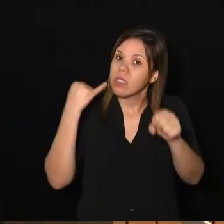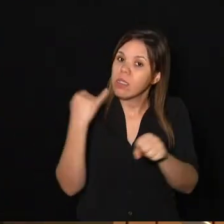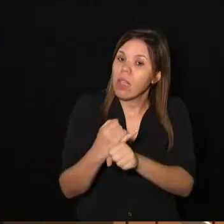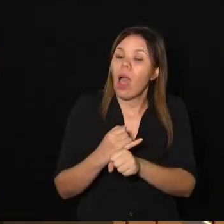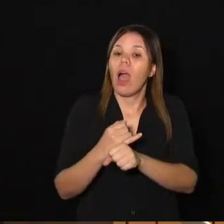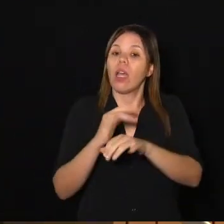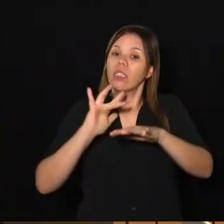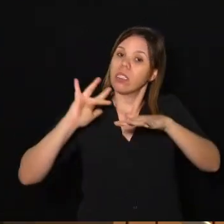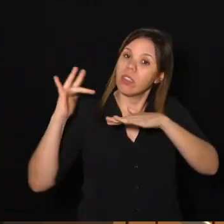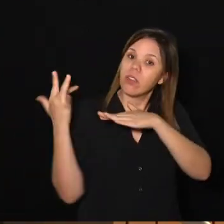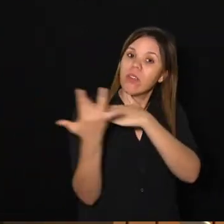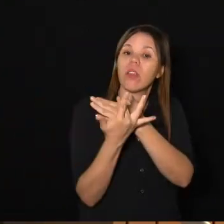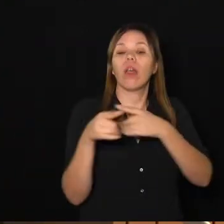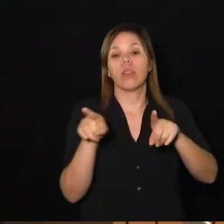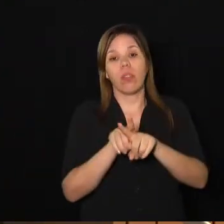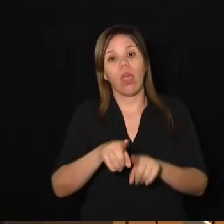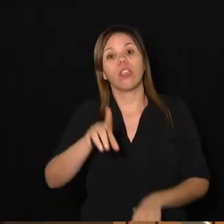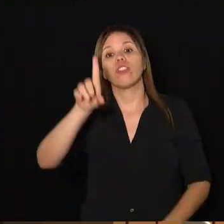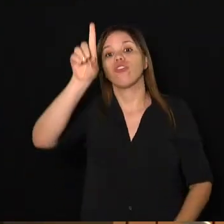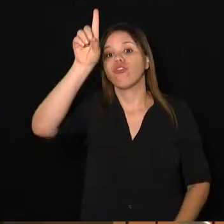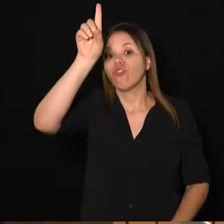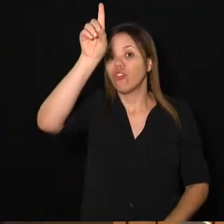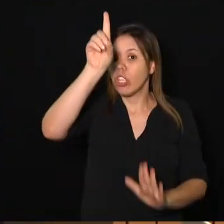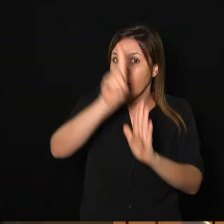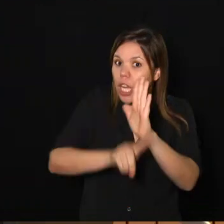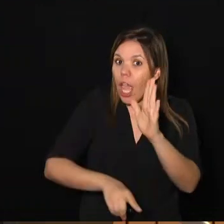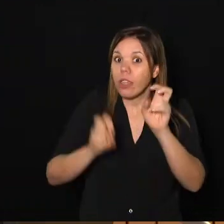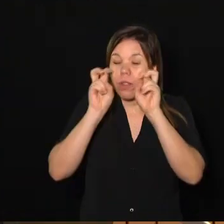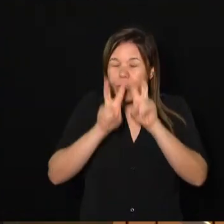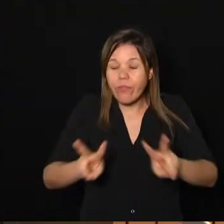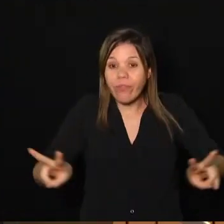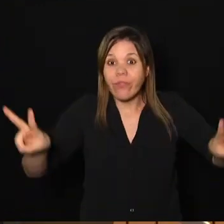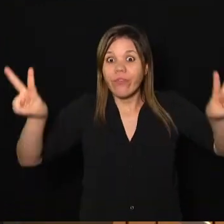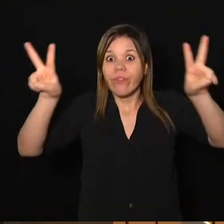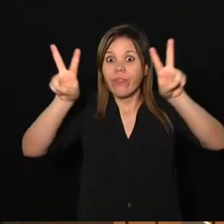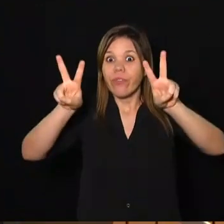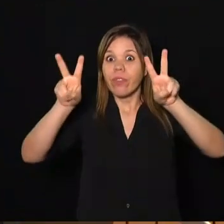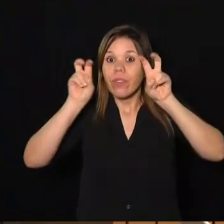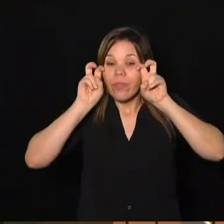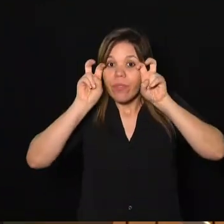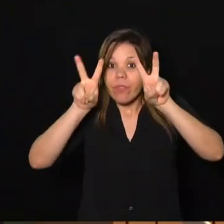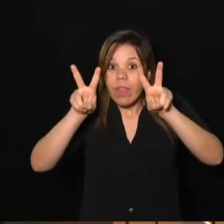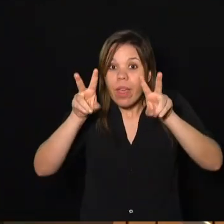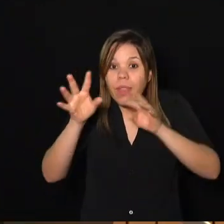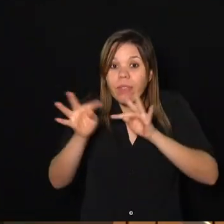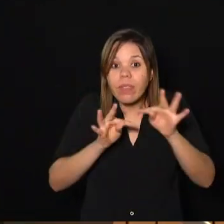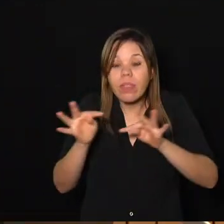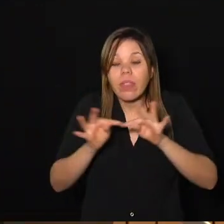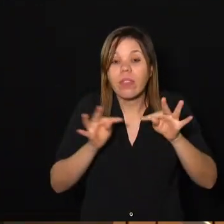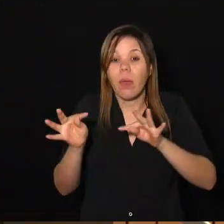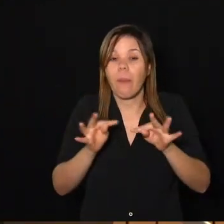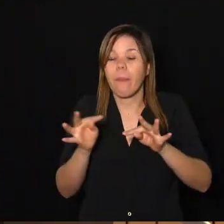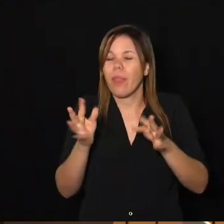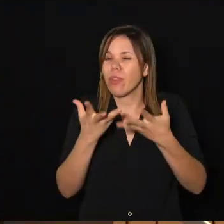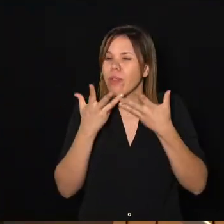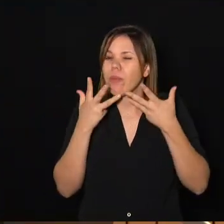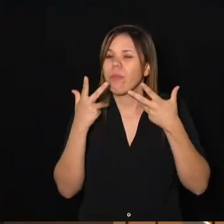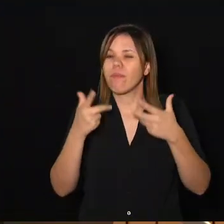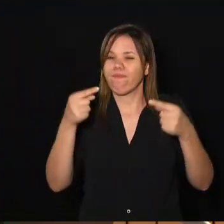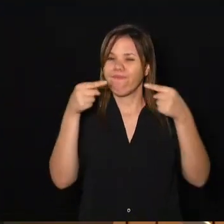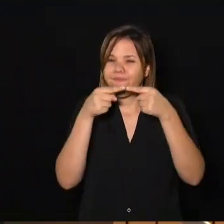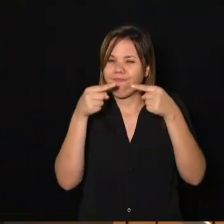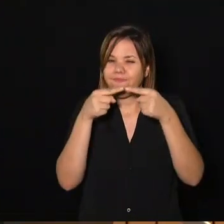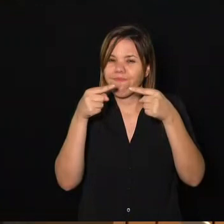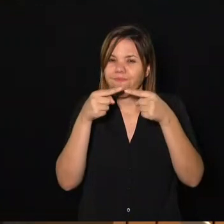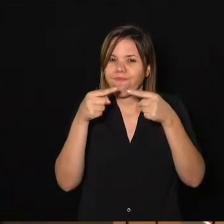pessoa entenda que ela tem direito a enxergar ela tem direito a visão ela tem direito a um tratamento digno pelo menos do